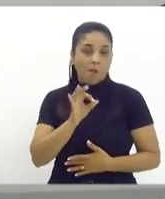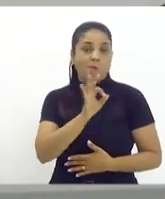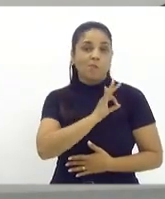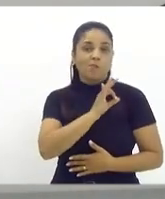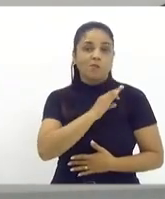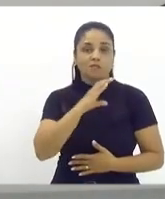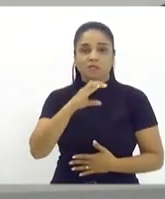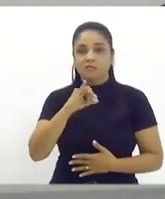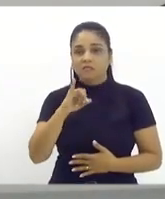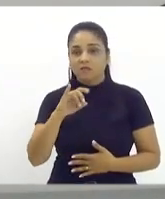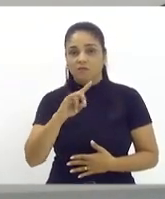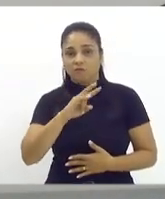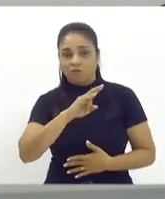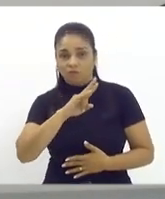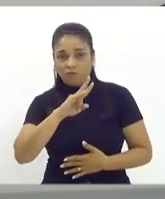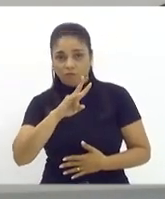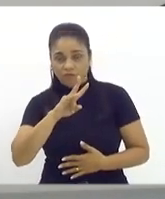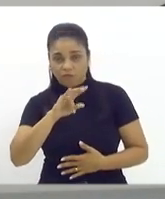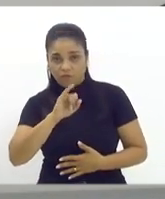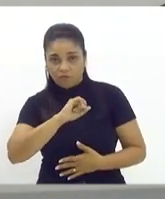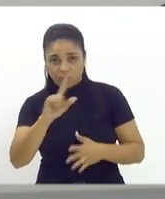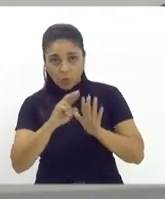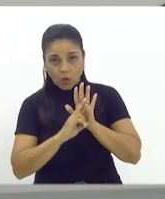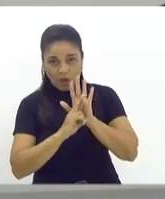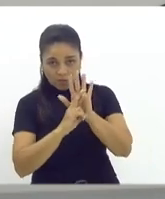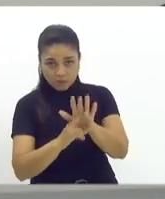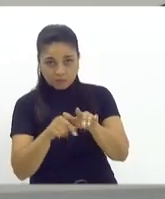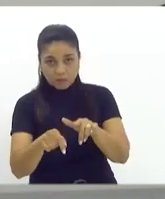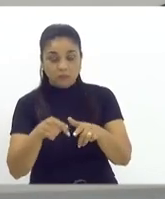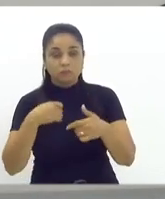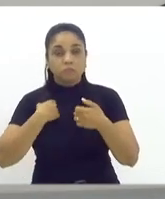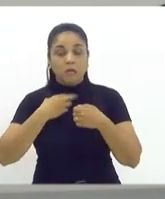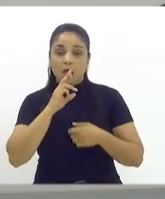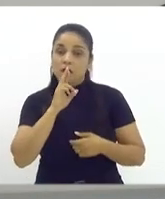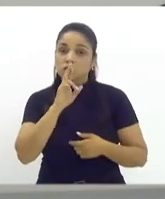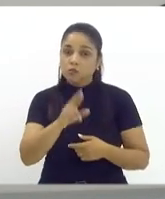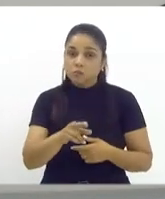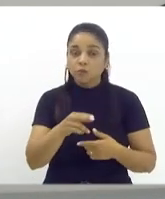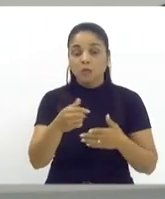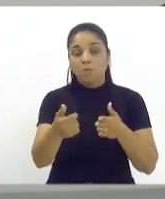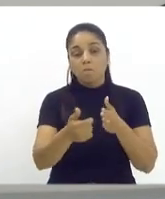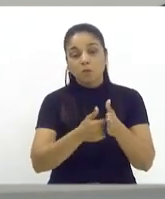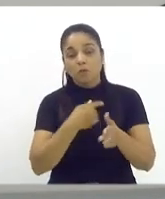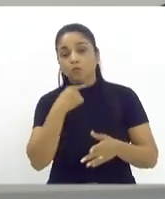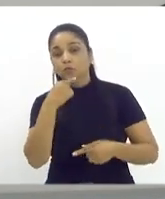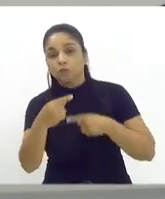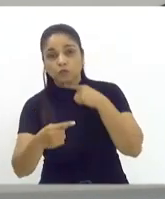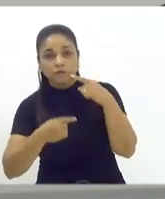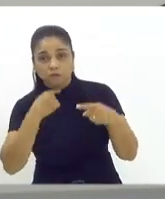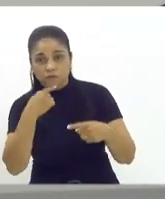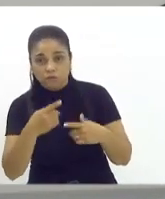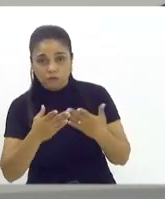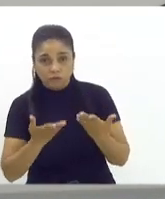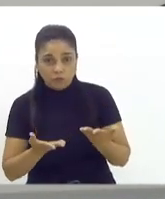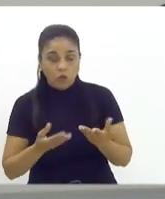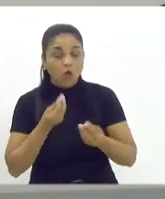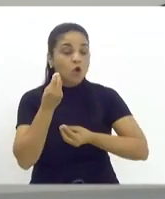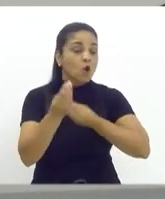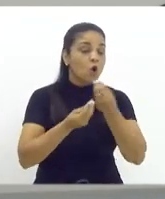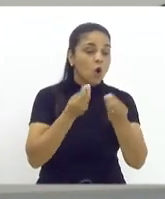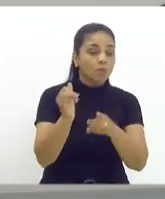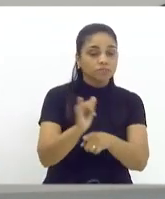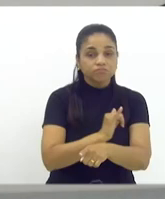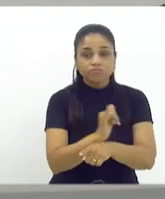algumas coisas que ficou sem resposta da Defensoria Pública até para a gente ouvir também como funciona pela parte da Polícia Civil